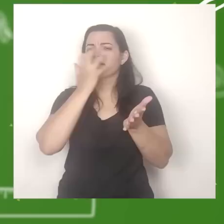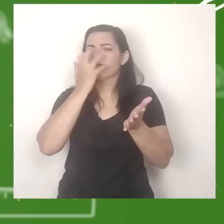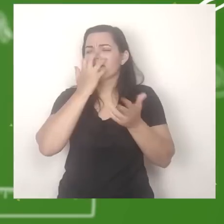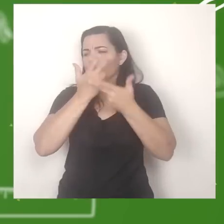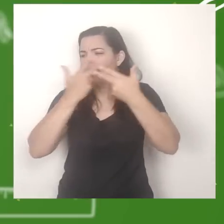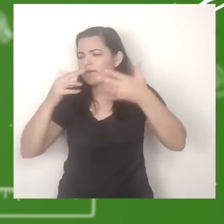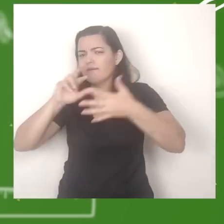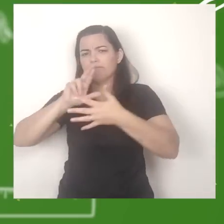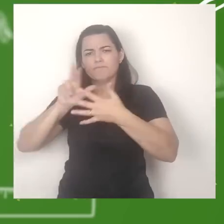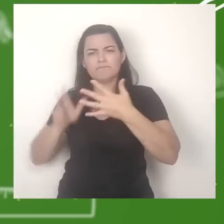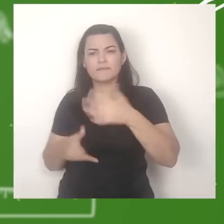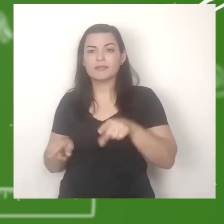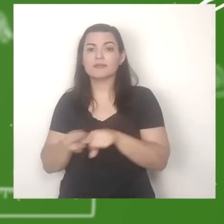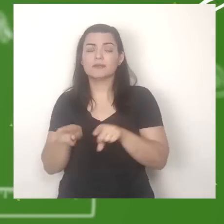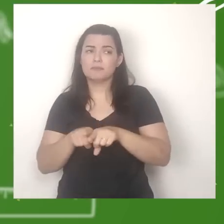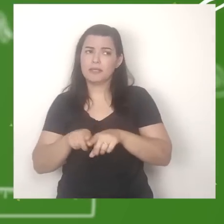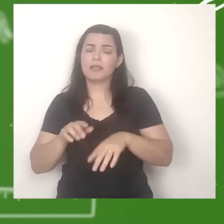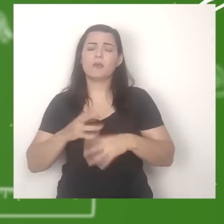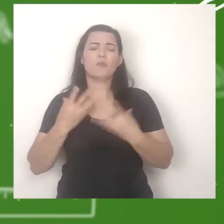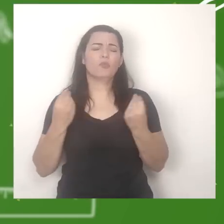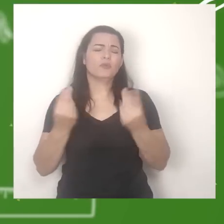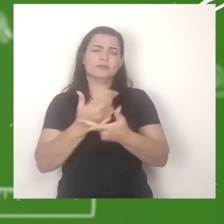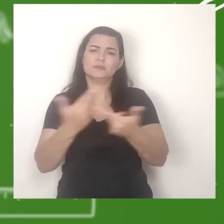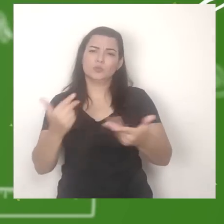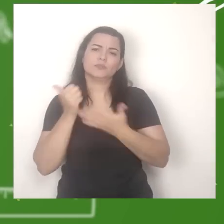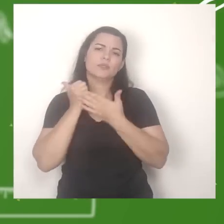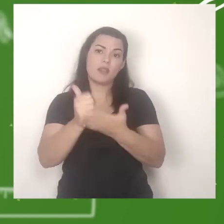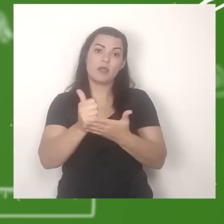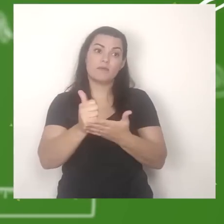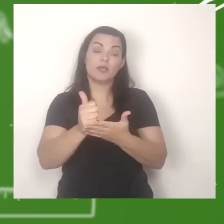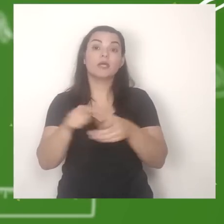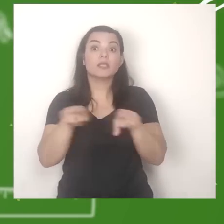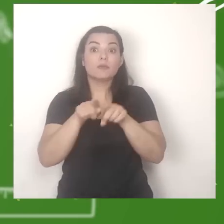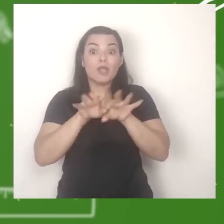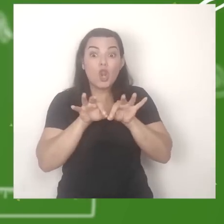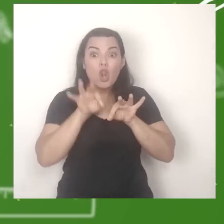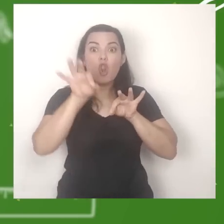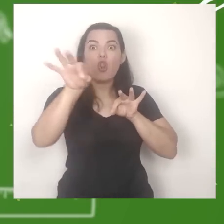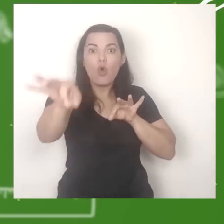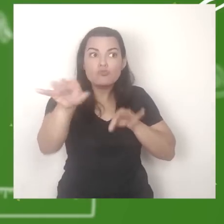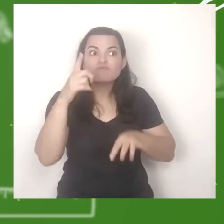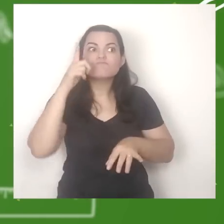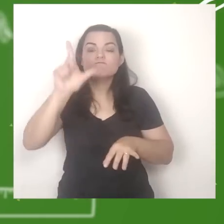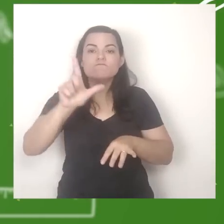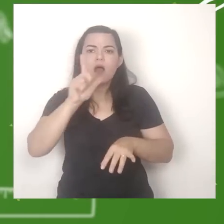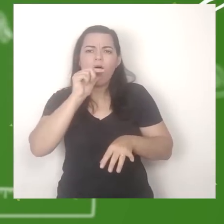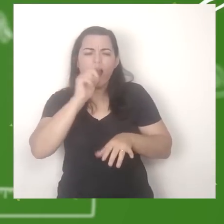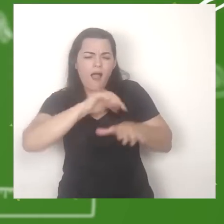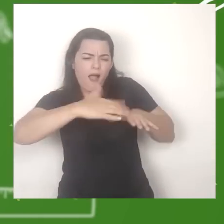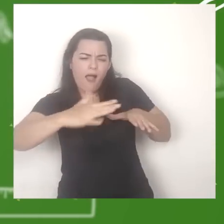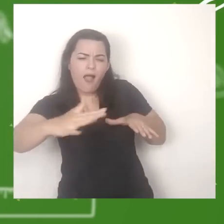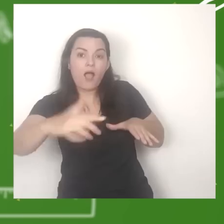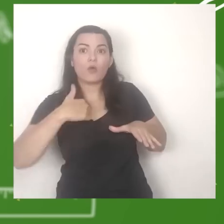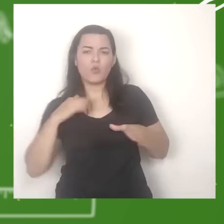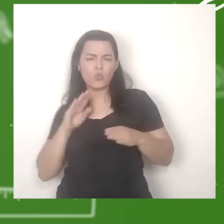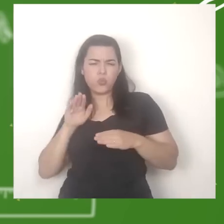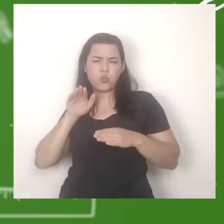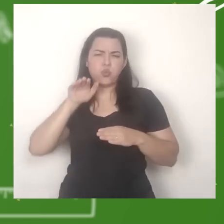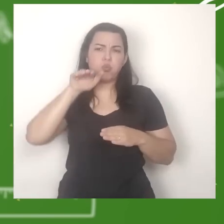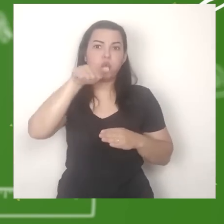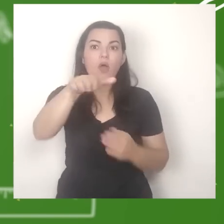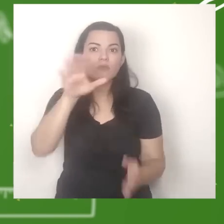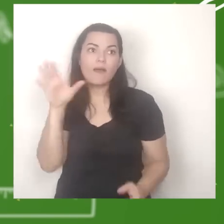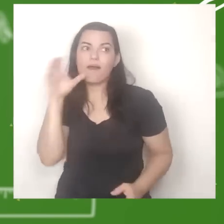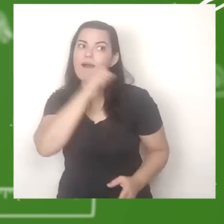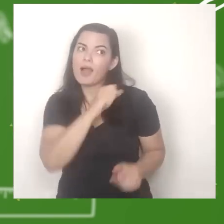e muito mais. Eu atravesso longas distâncias e cruzo oceanos em pouquíssimo tempo,